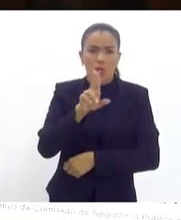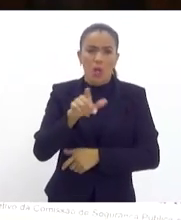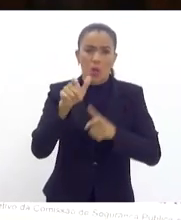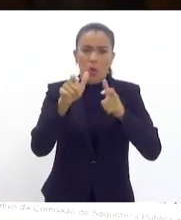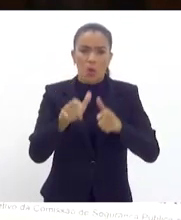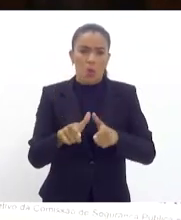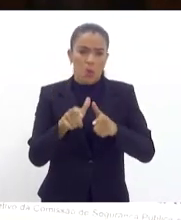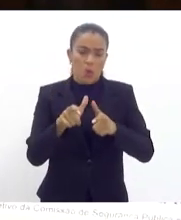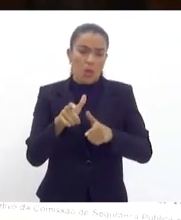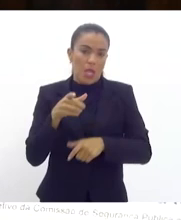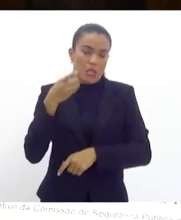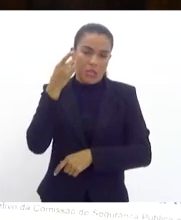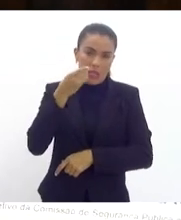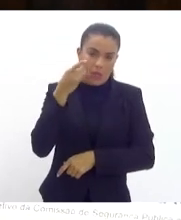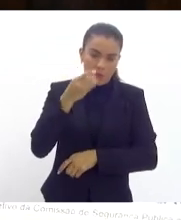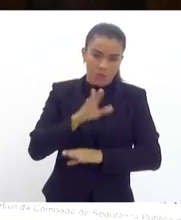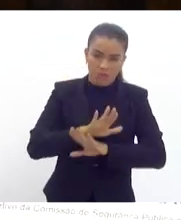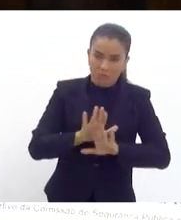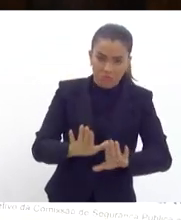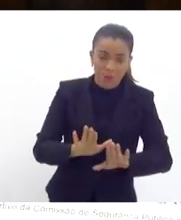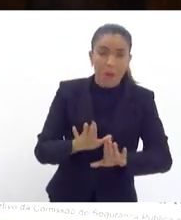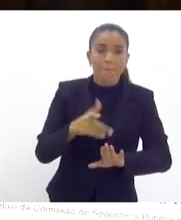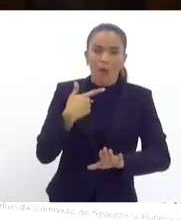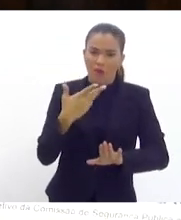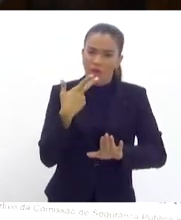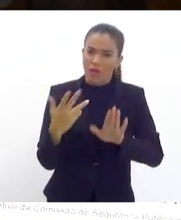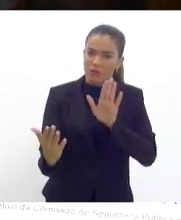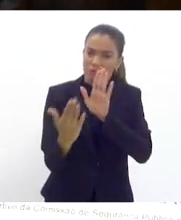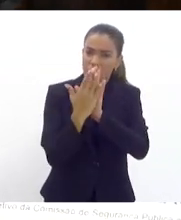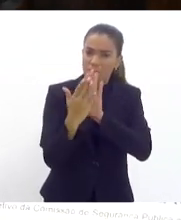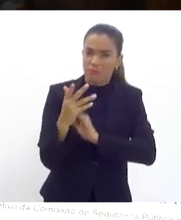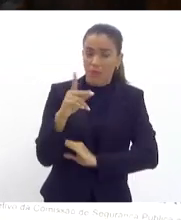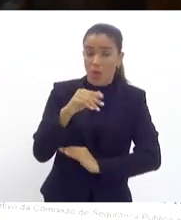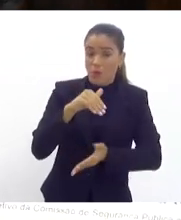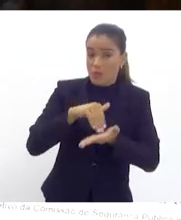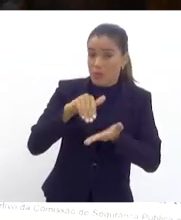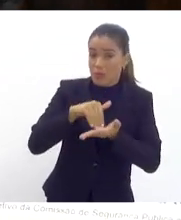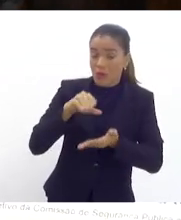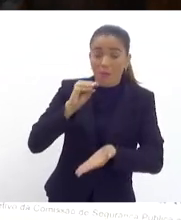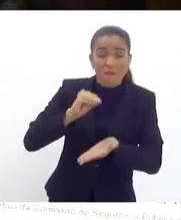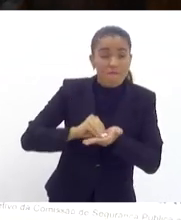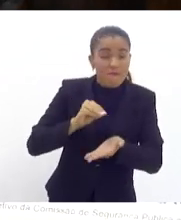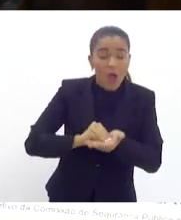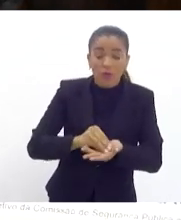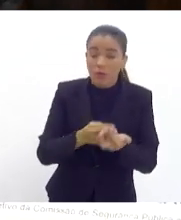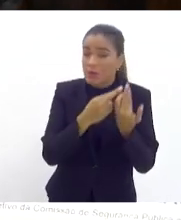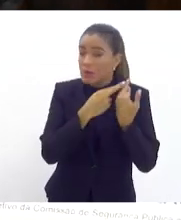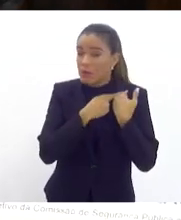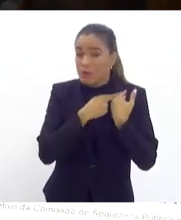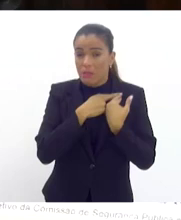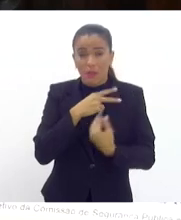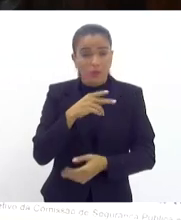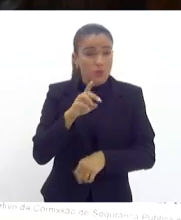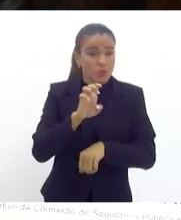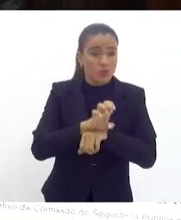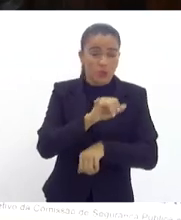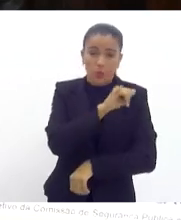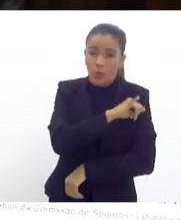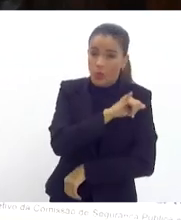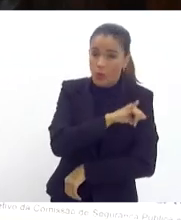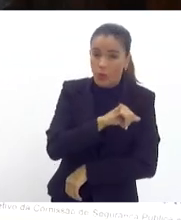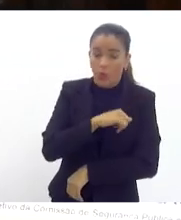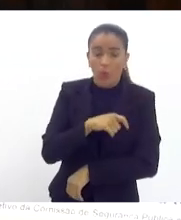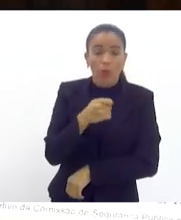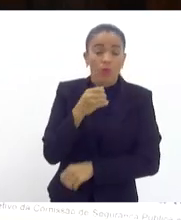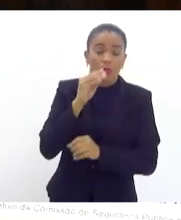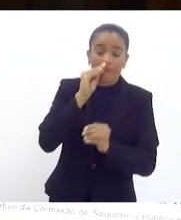retórica comum mas tem o dito de isso inclusive na cara dele semana passada que é o secretário mais incompetente da história do Rio de Janeiro mais leniente com a